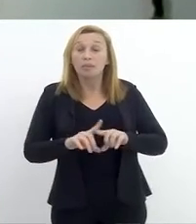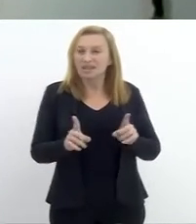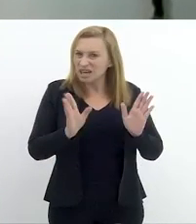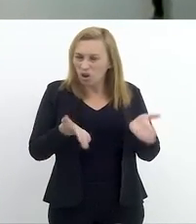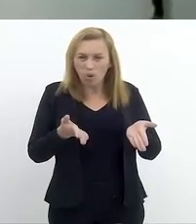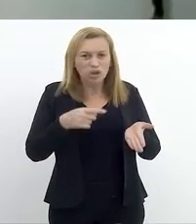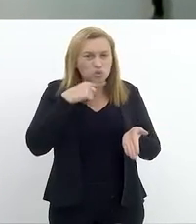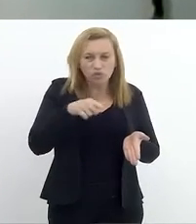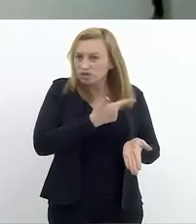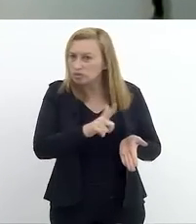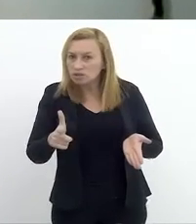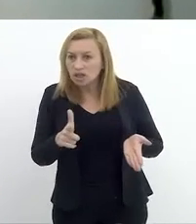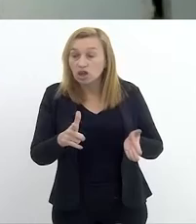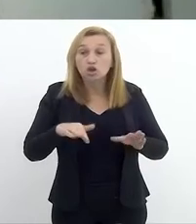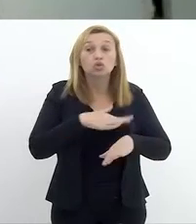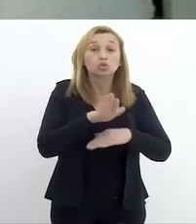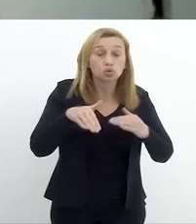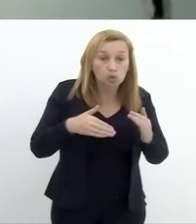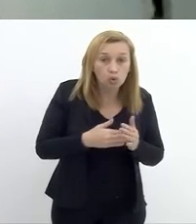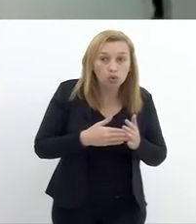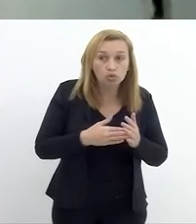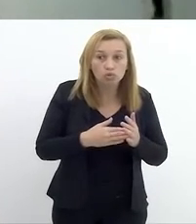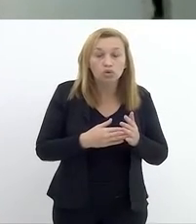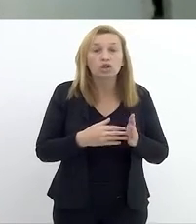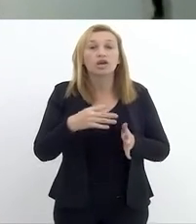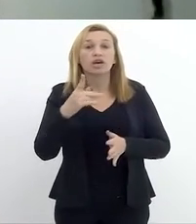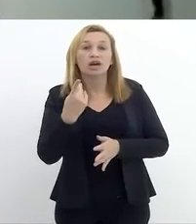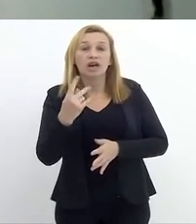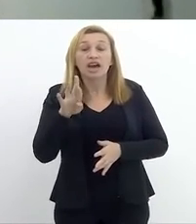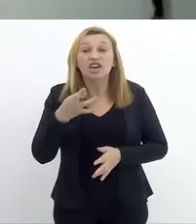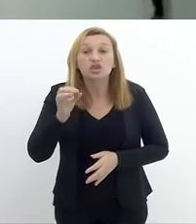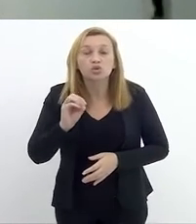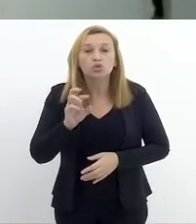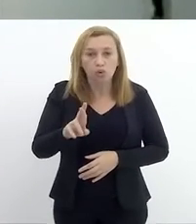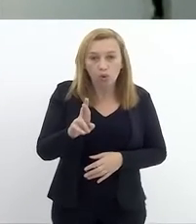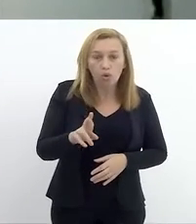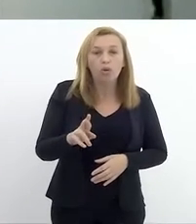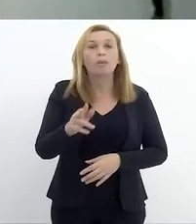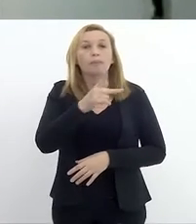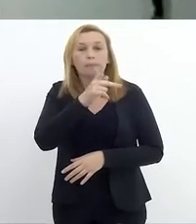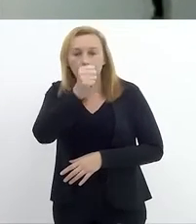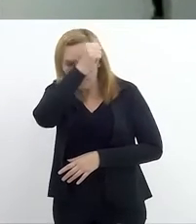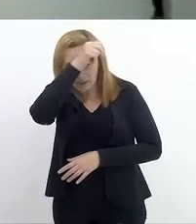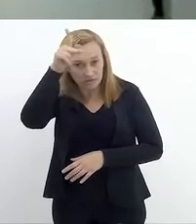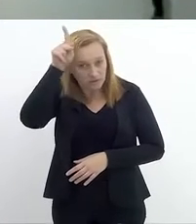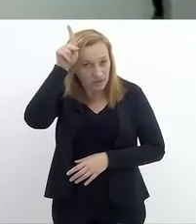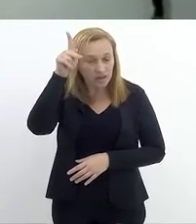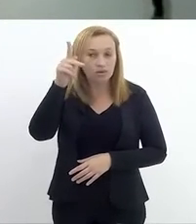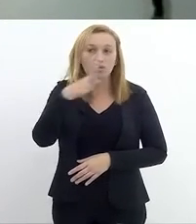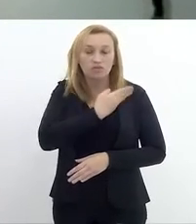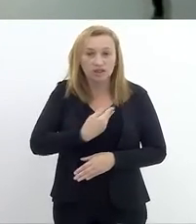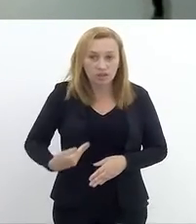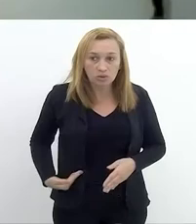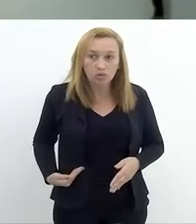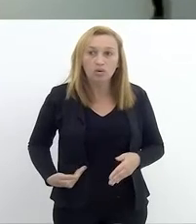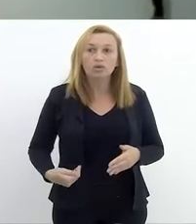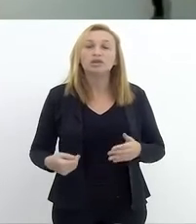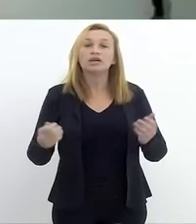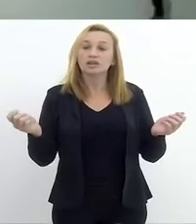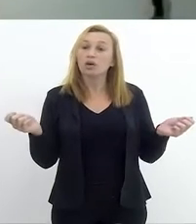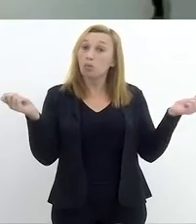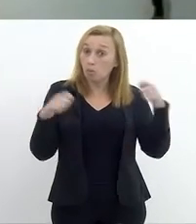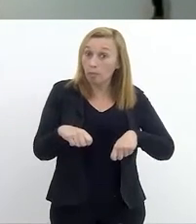obrigação da universidade pública, a promoção da inovação. Agora, não há dúvida: todo reitor de universidade pública, todo prefeito,